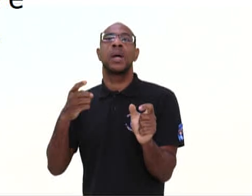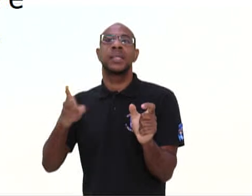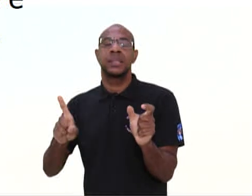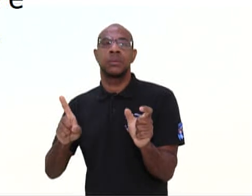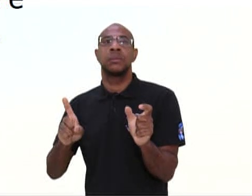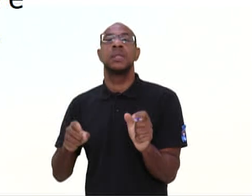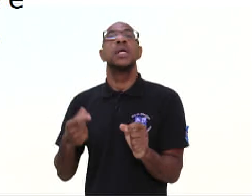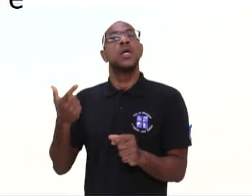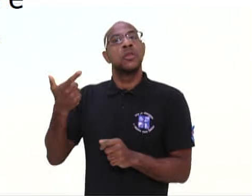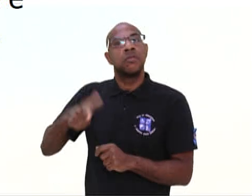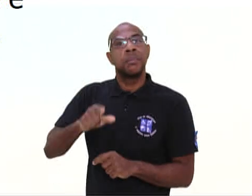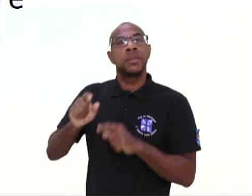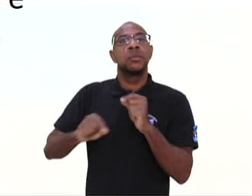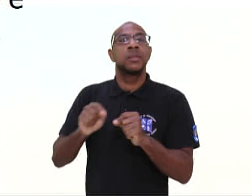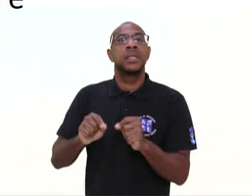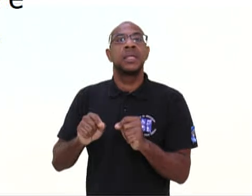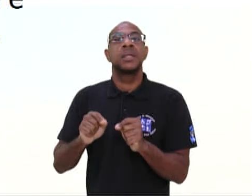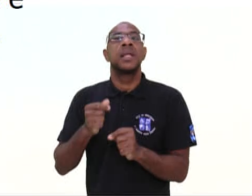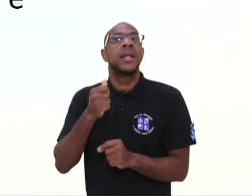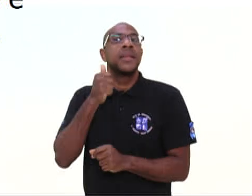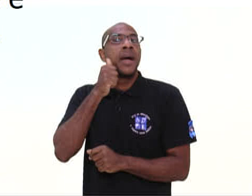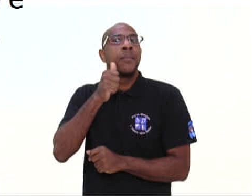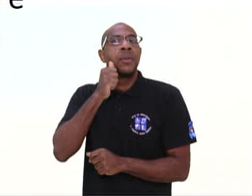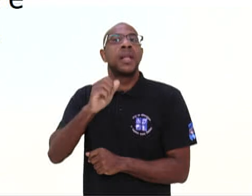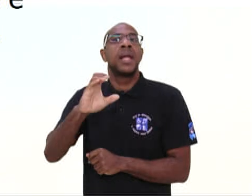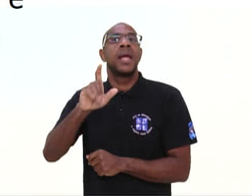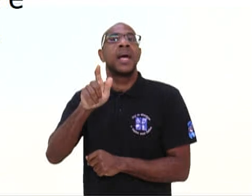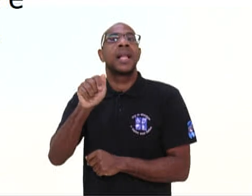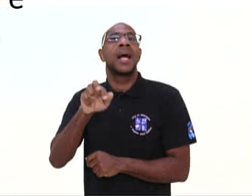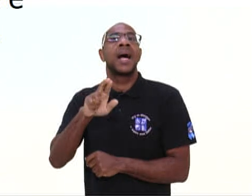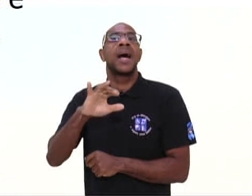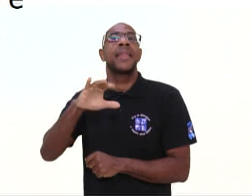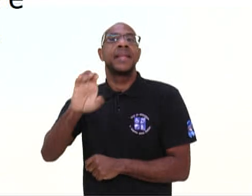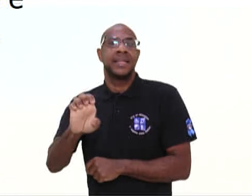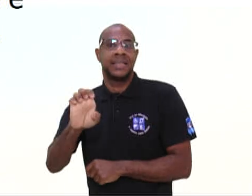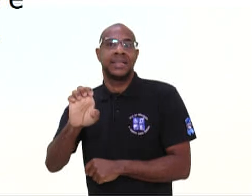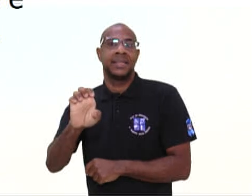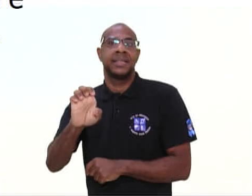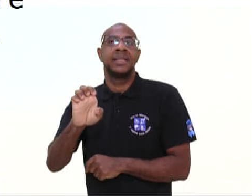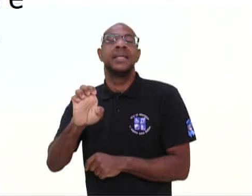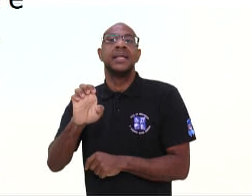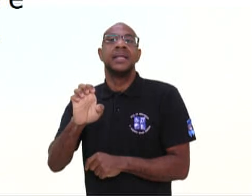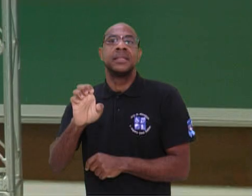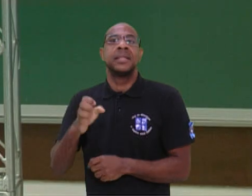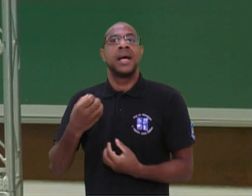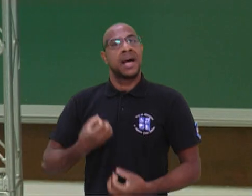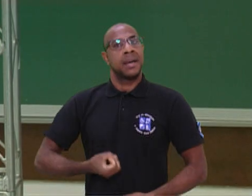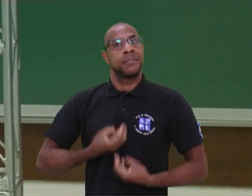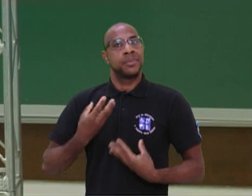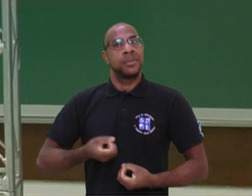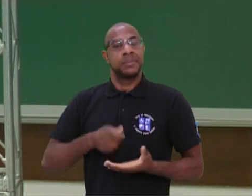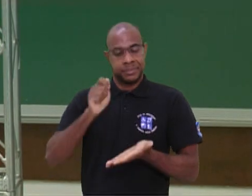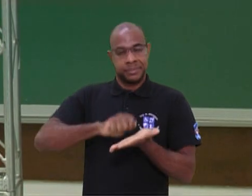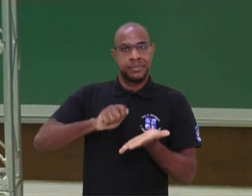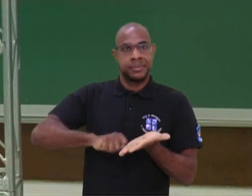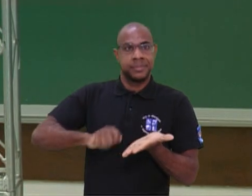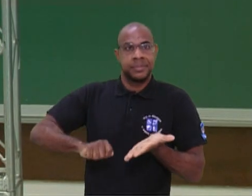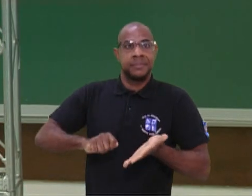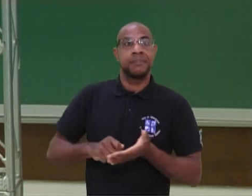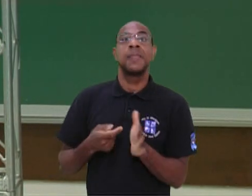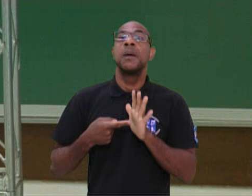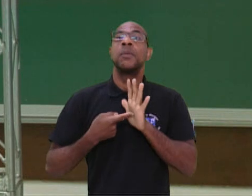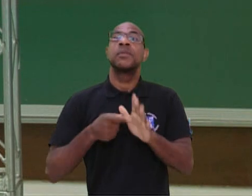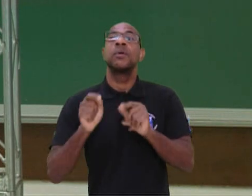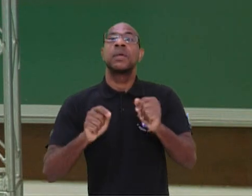novamente retomar Clarice Lispector com o seu conto e o grande escritor João Guimarães Rosa com o seu romance,